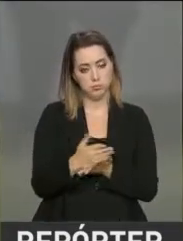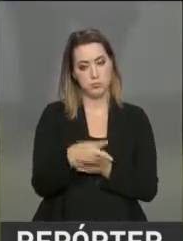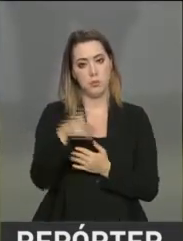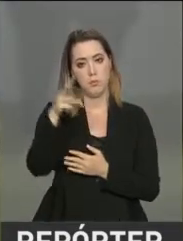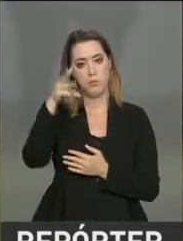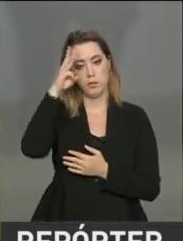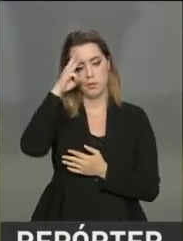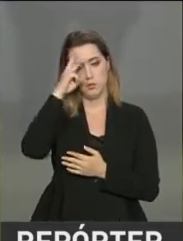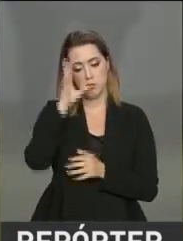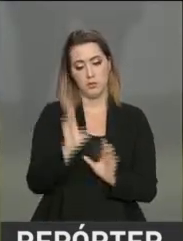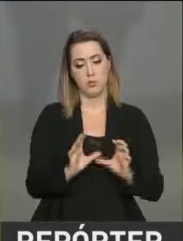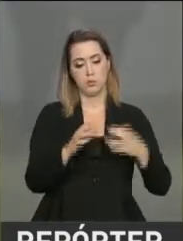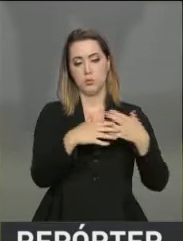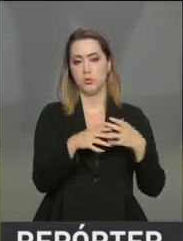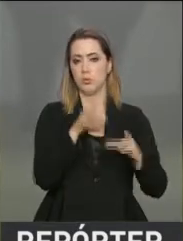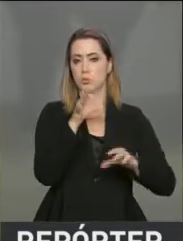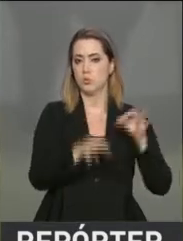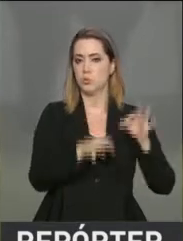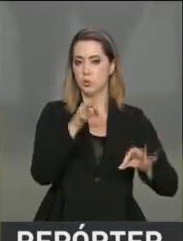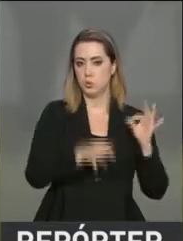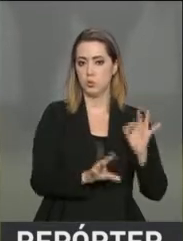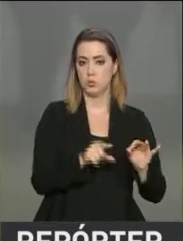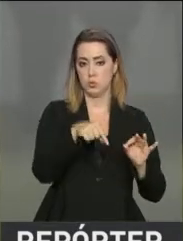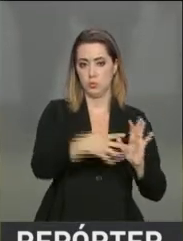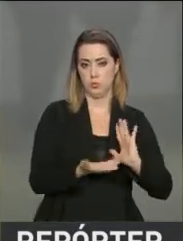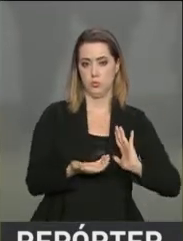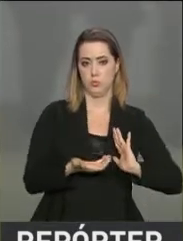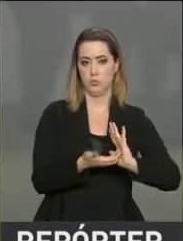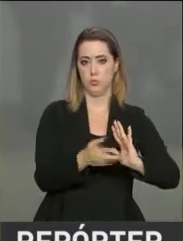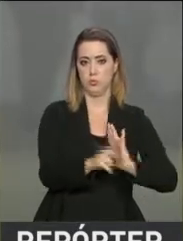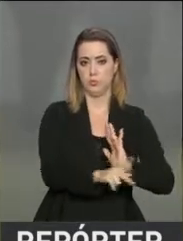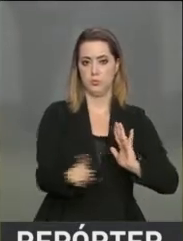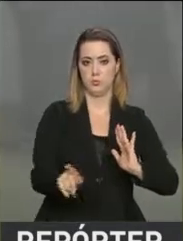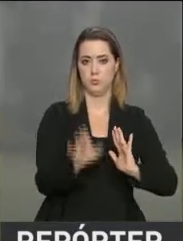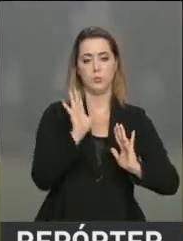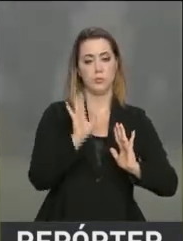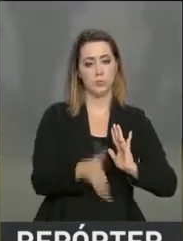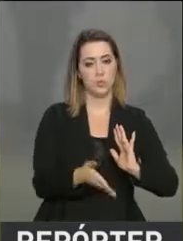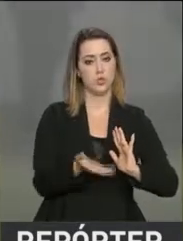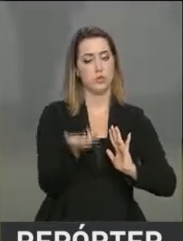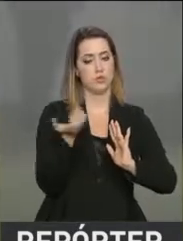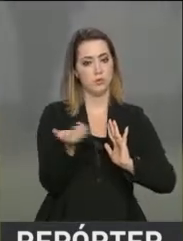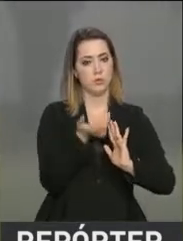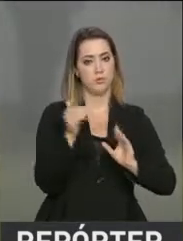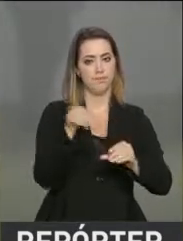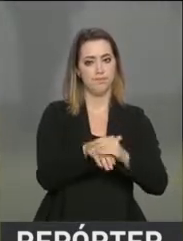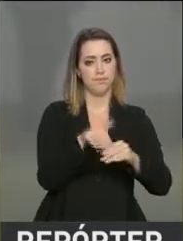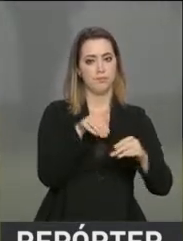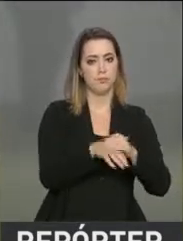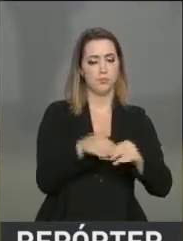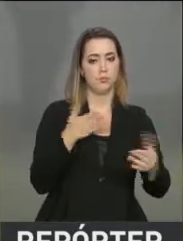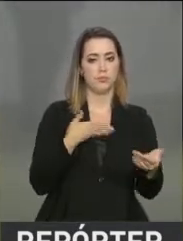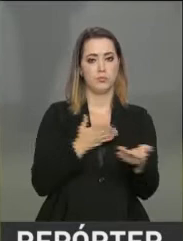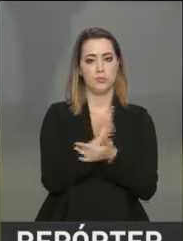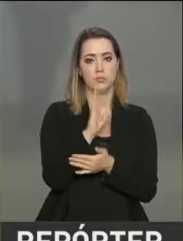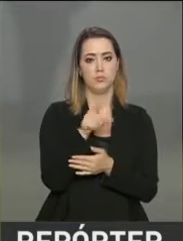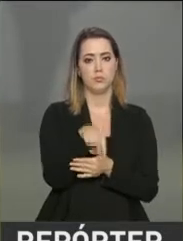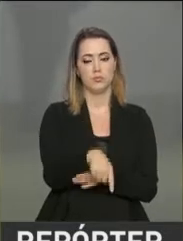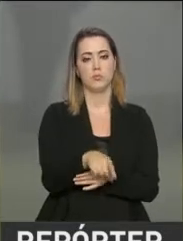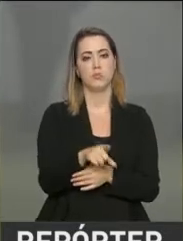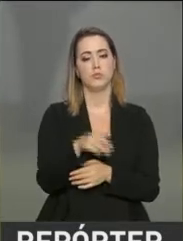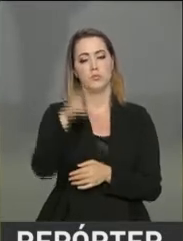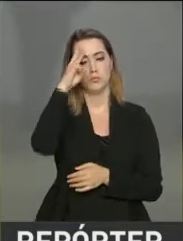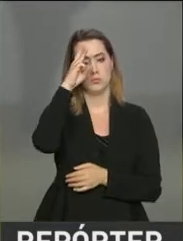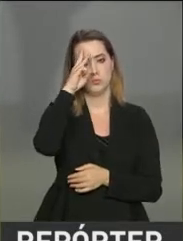na Comissão de Constituição e Justiça da Câmara. O presidente Rodrigo Maia quer votar e aprovar a proposta na comissão já